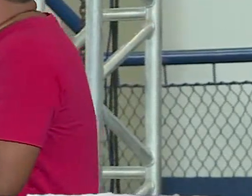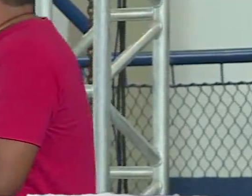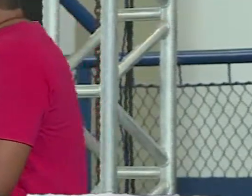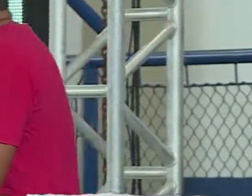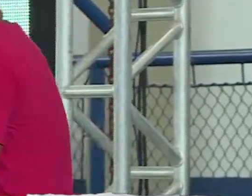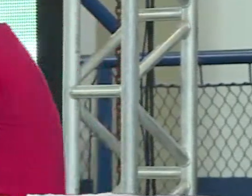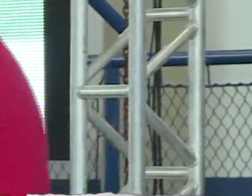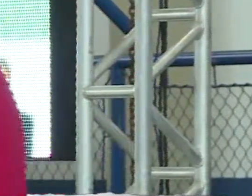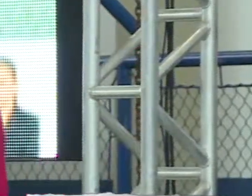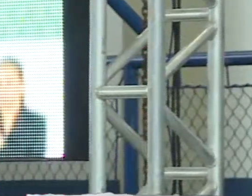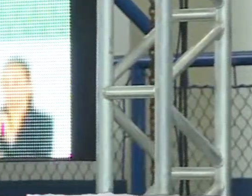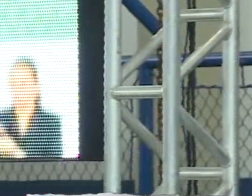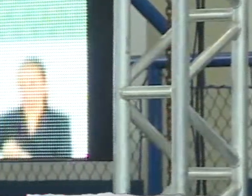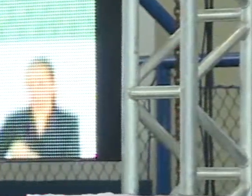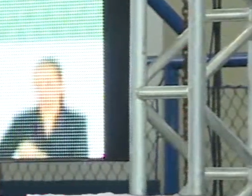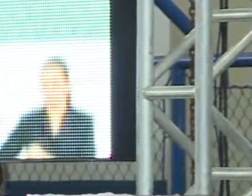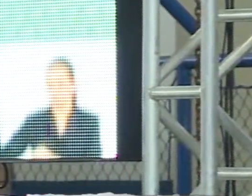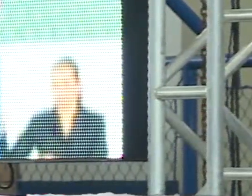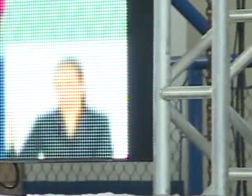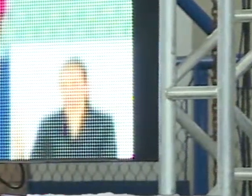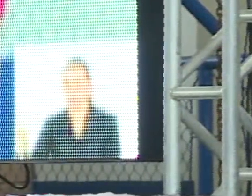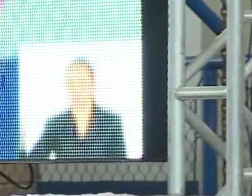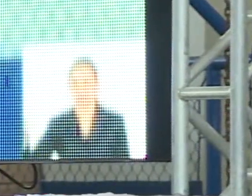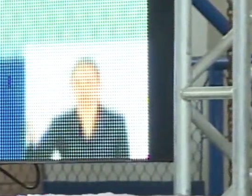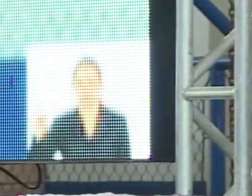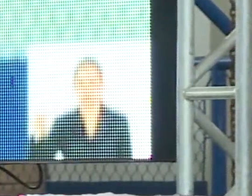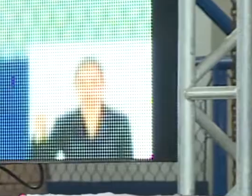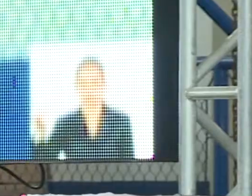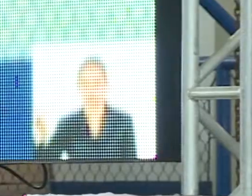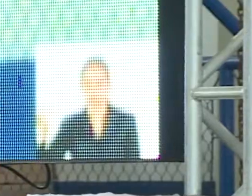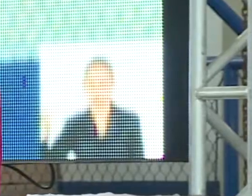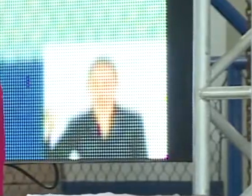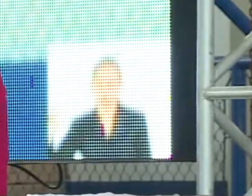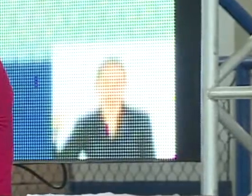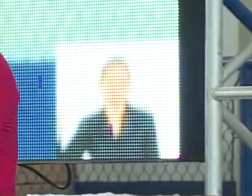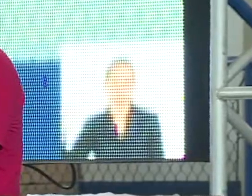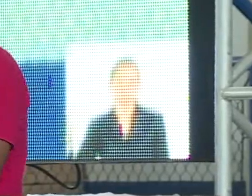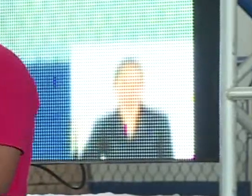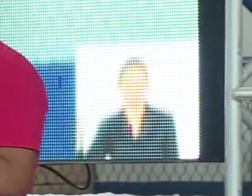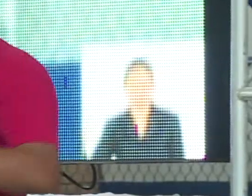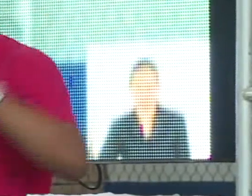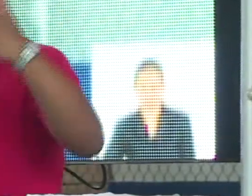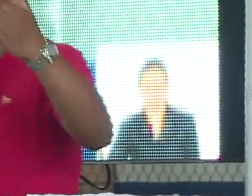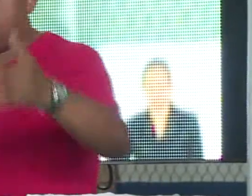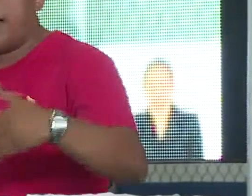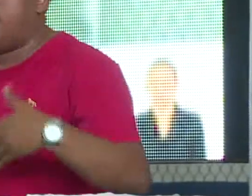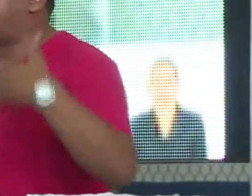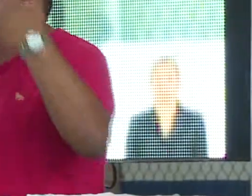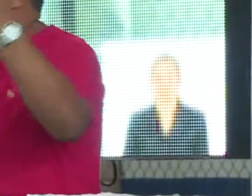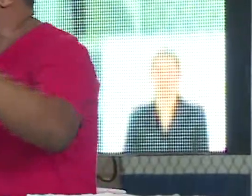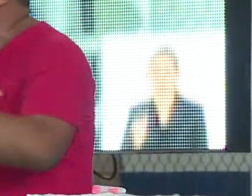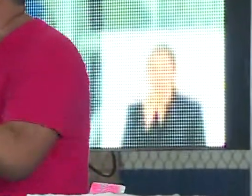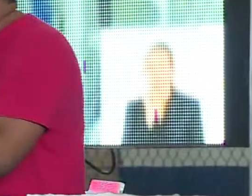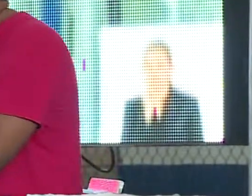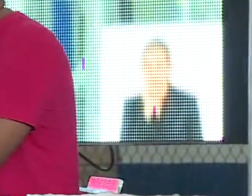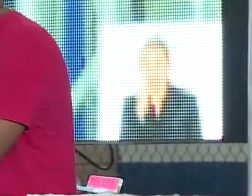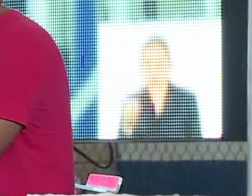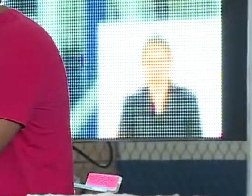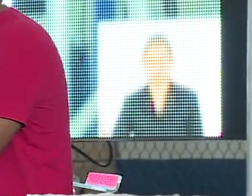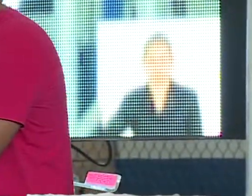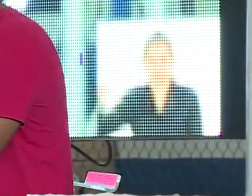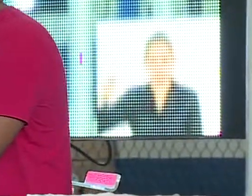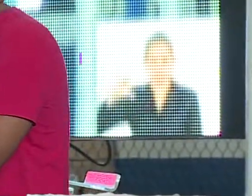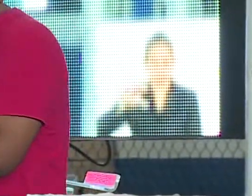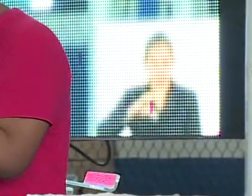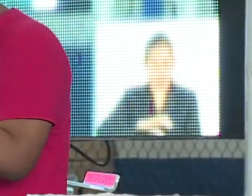Tu coloca água oxigenada na tua pele normal, não a de 10, a de 30 volumes, nem a de 40, nem a de 50, a de 10